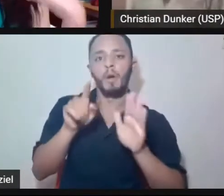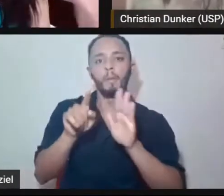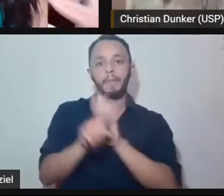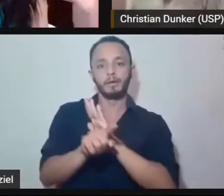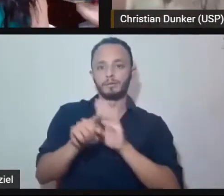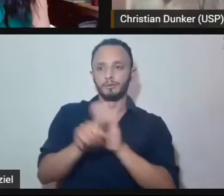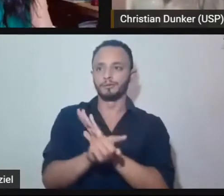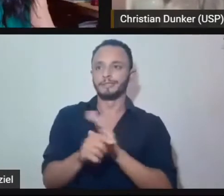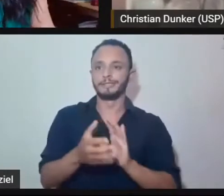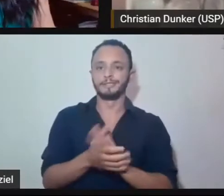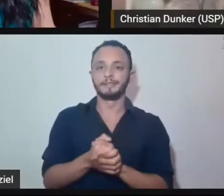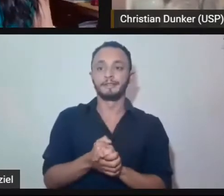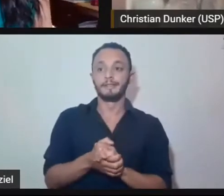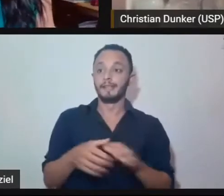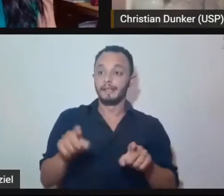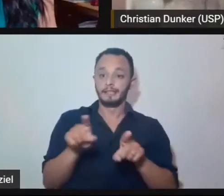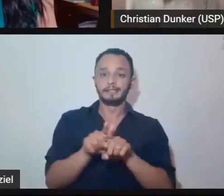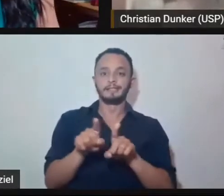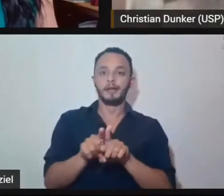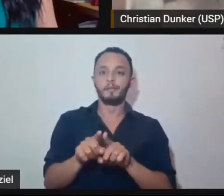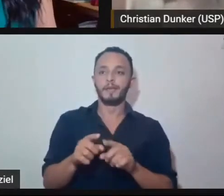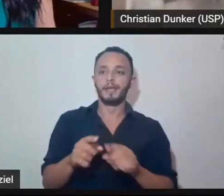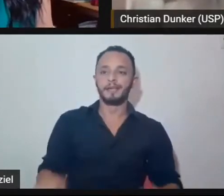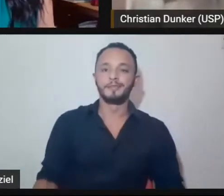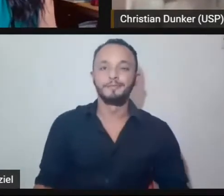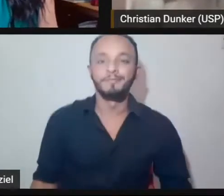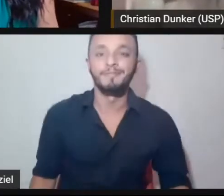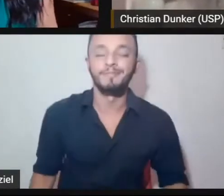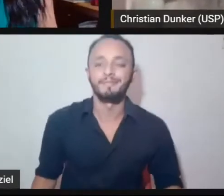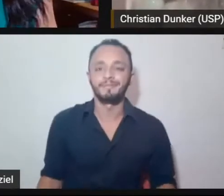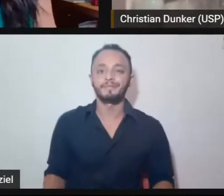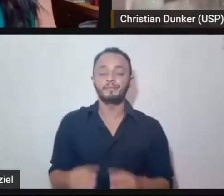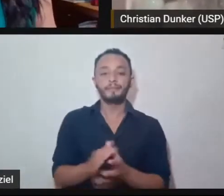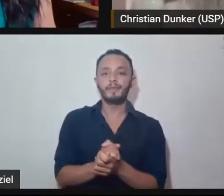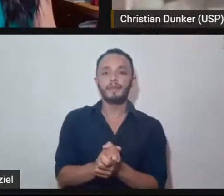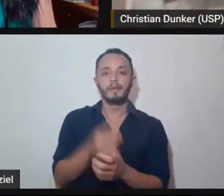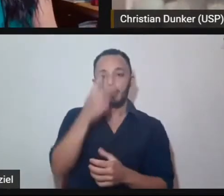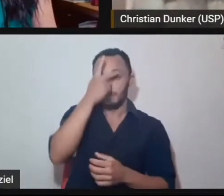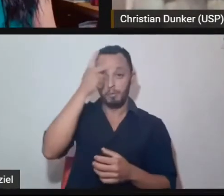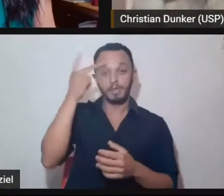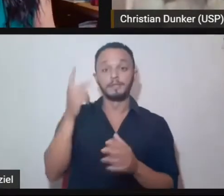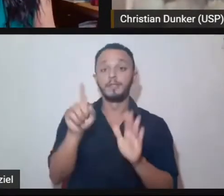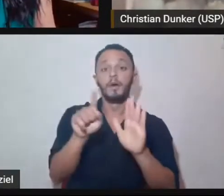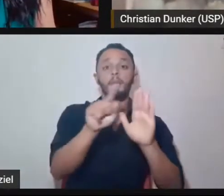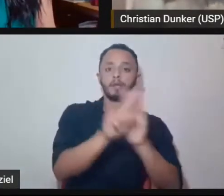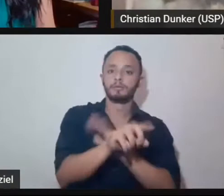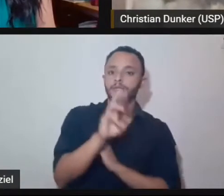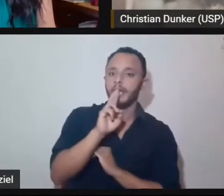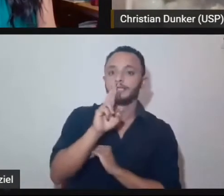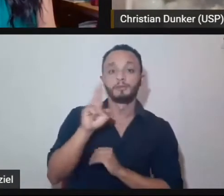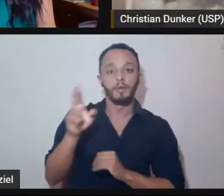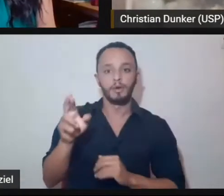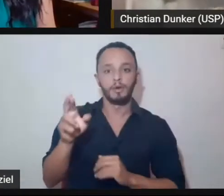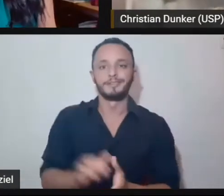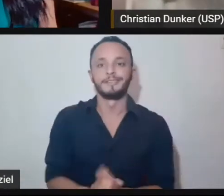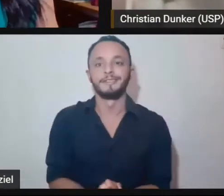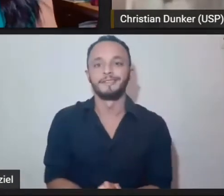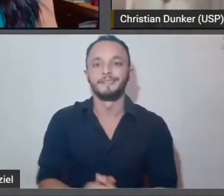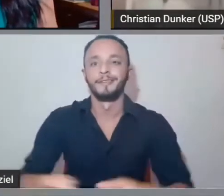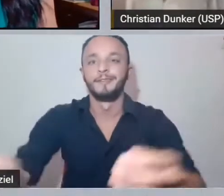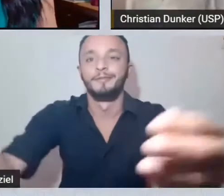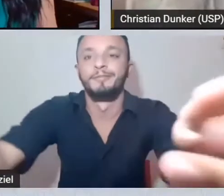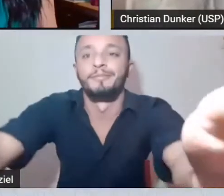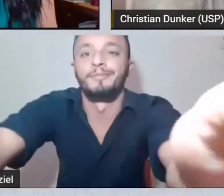aproveitando para convidar mais uma vez a turma que está nos assistindo aí a deixar suas perguntas e seus comentários para você. Só para a